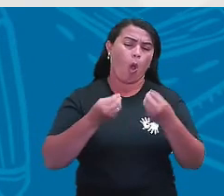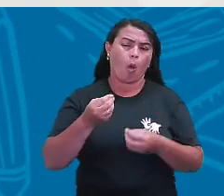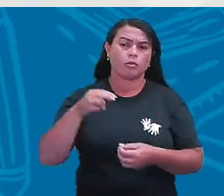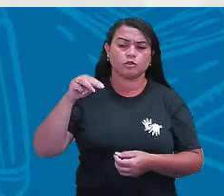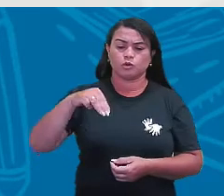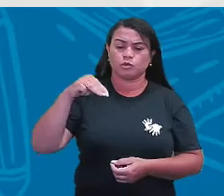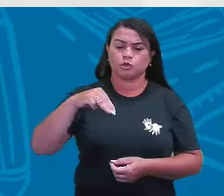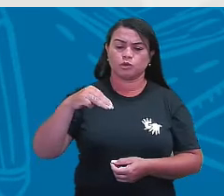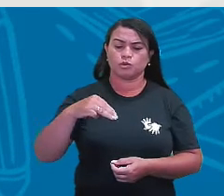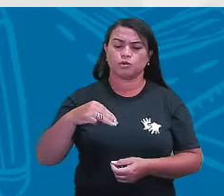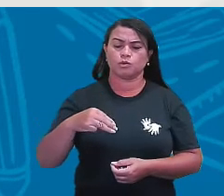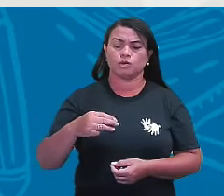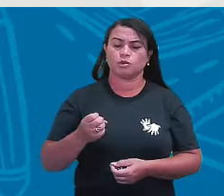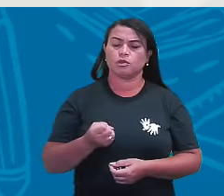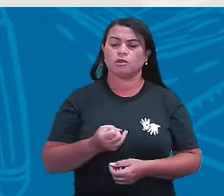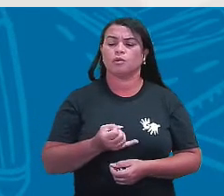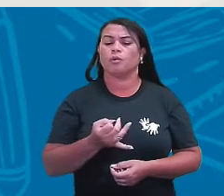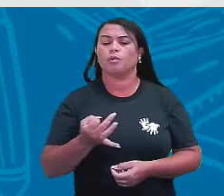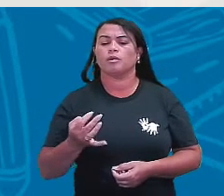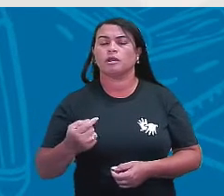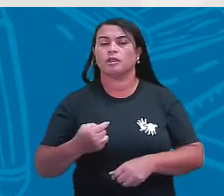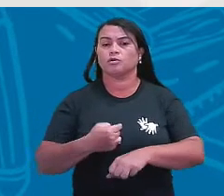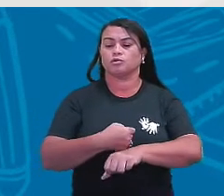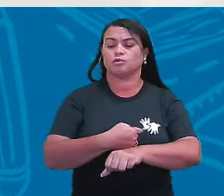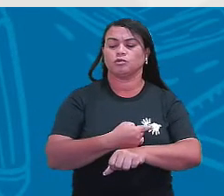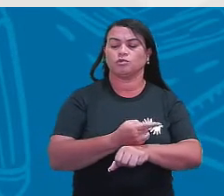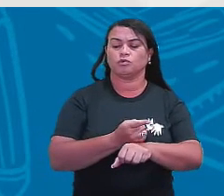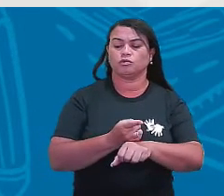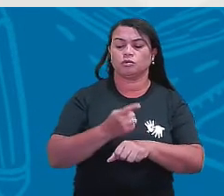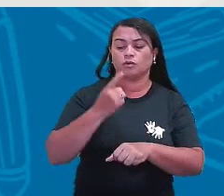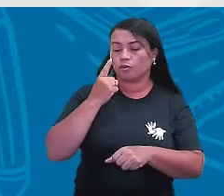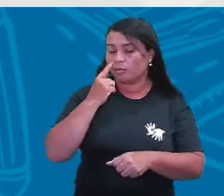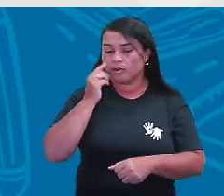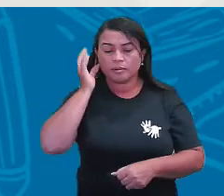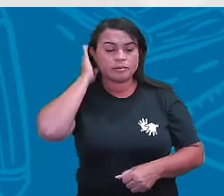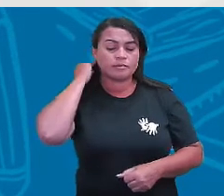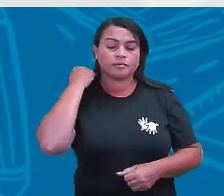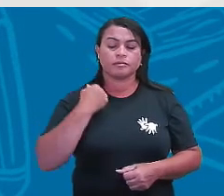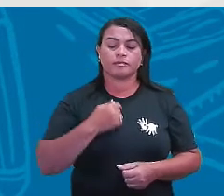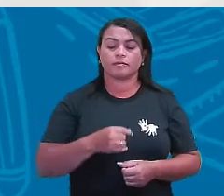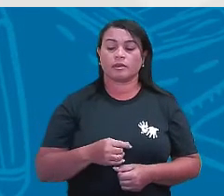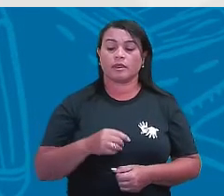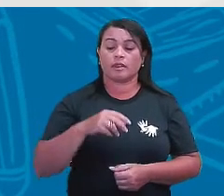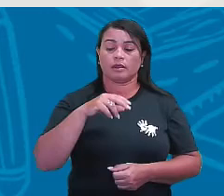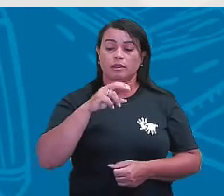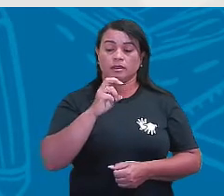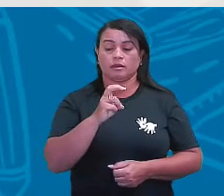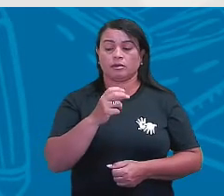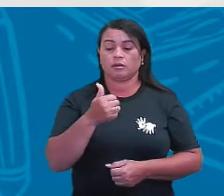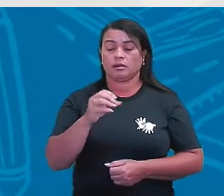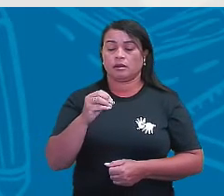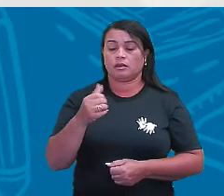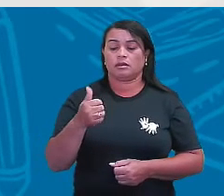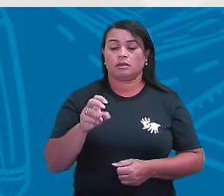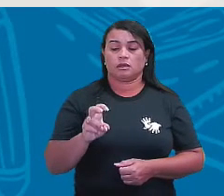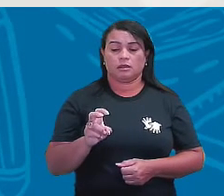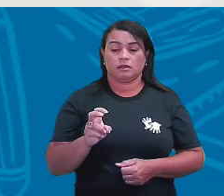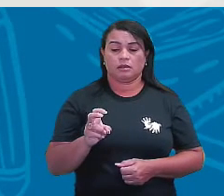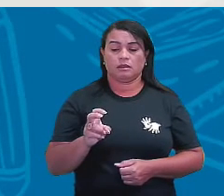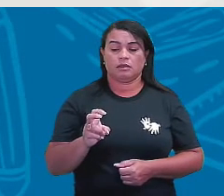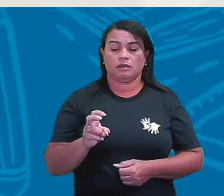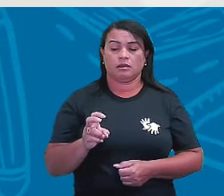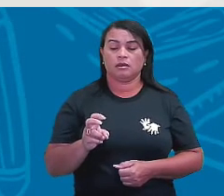são contados no relógio de ponteiro? Então, já começou ali, ó. 5, 10,